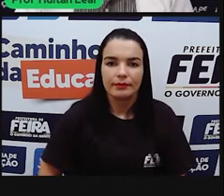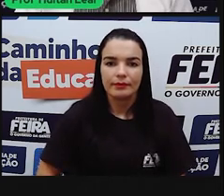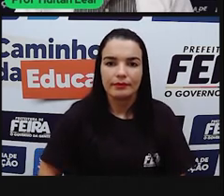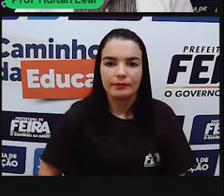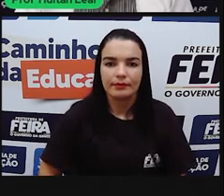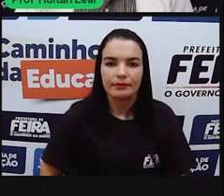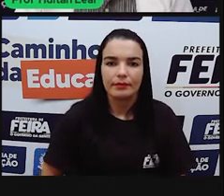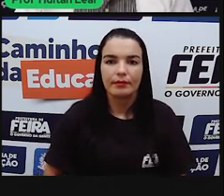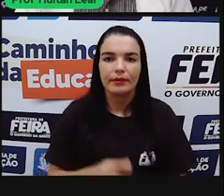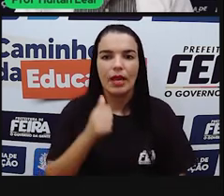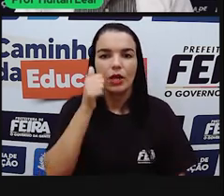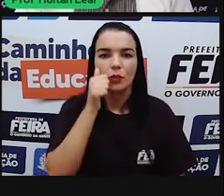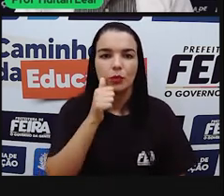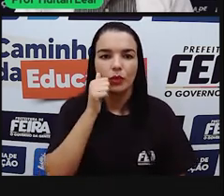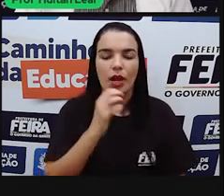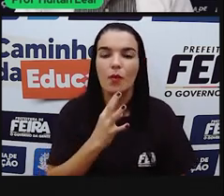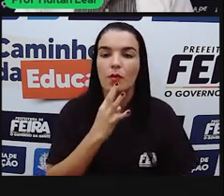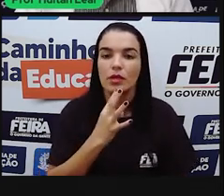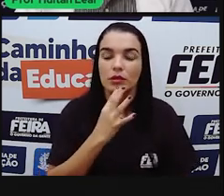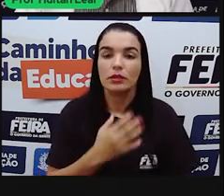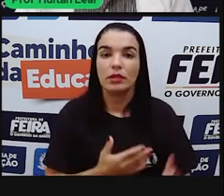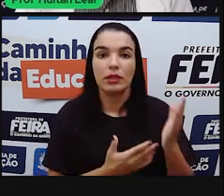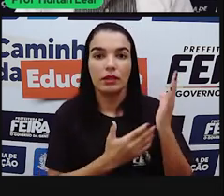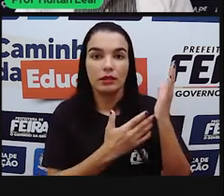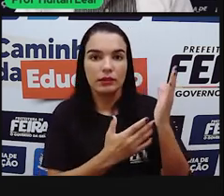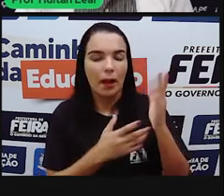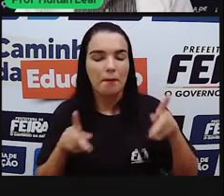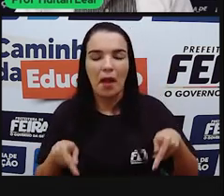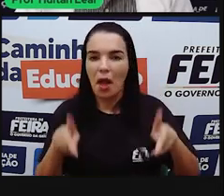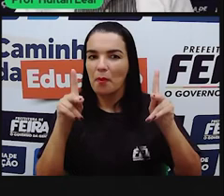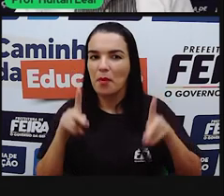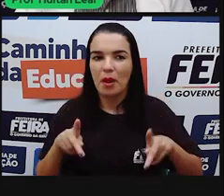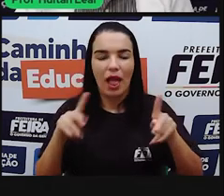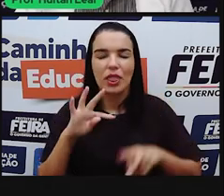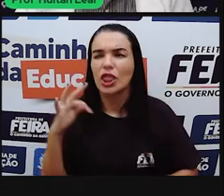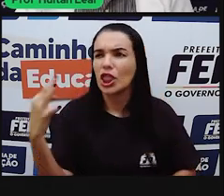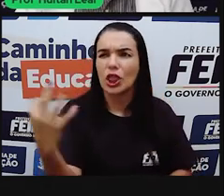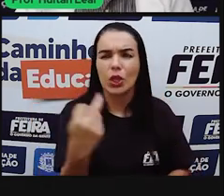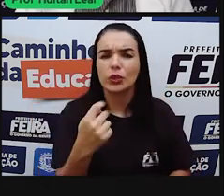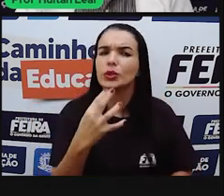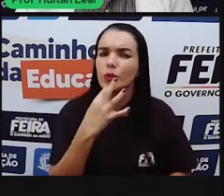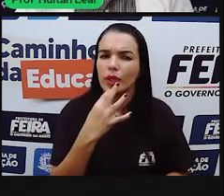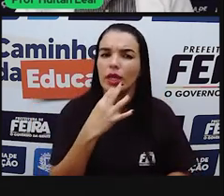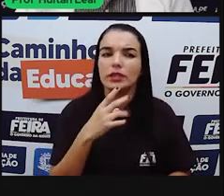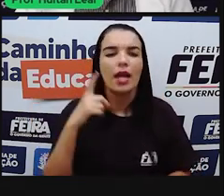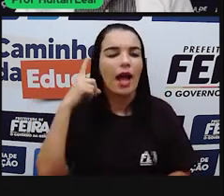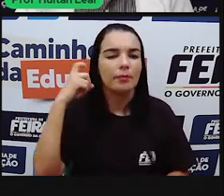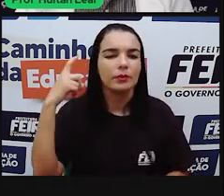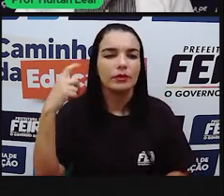Compositor desconhecido, mas música muito popularizada, que todos conhecemos.